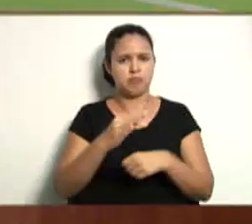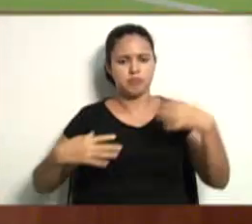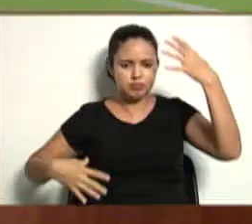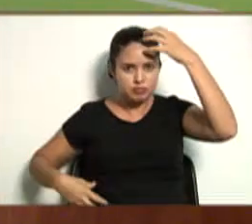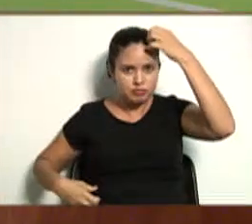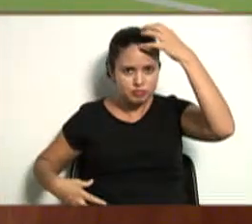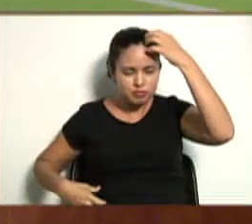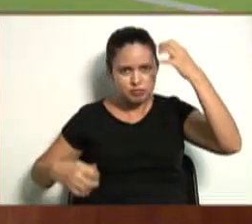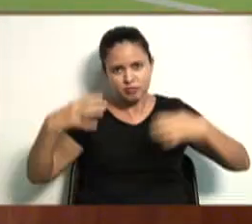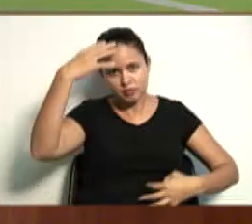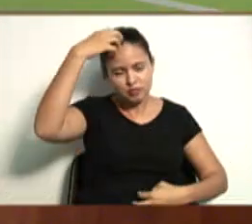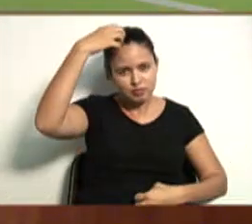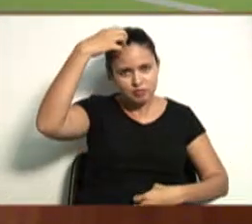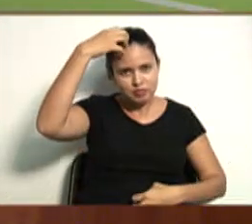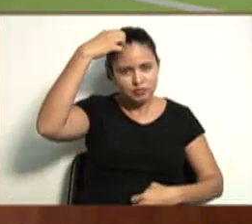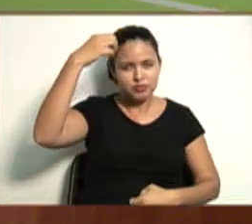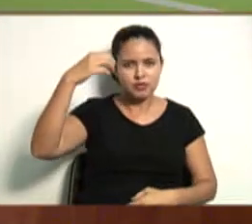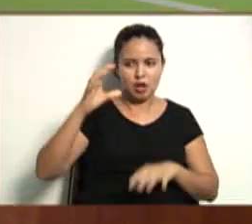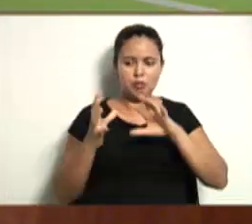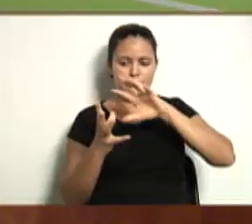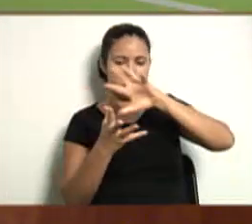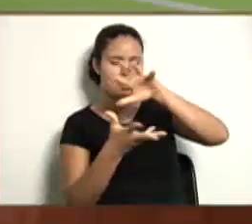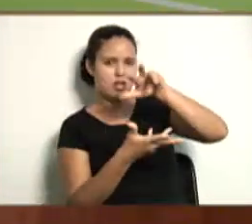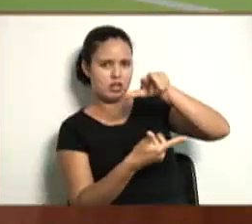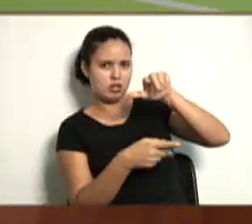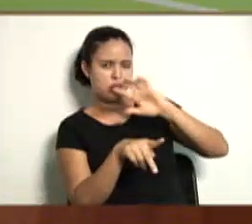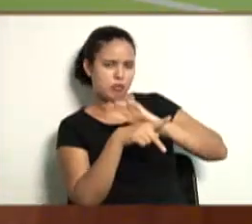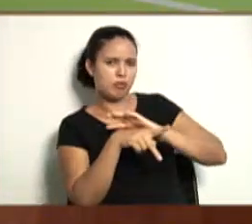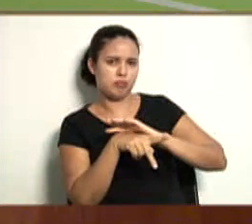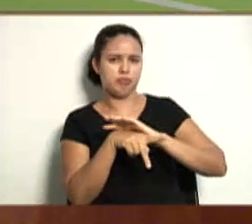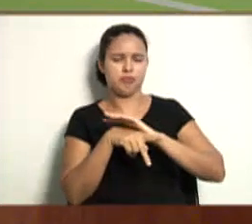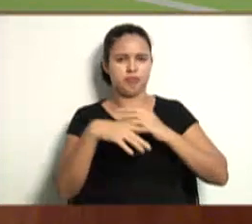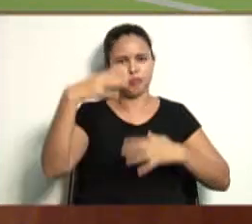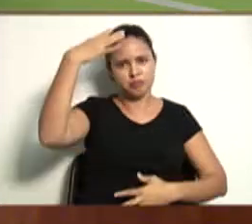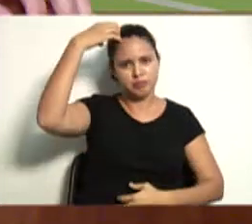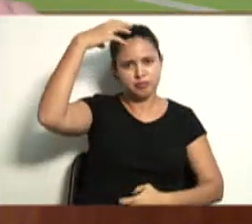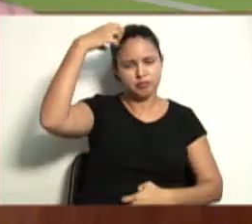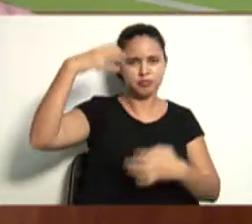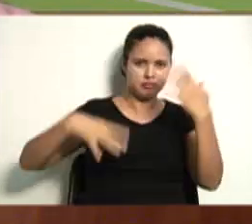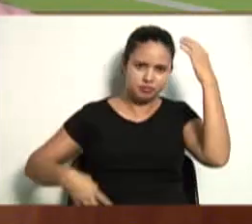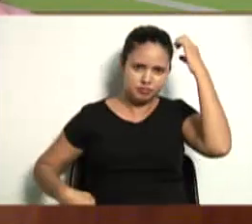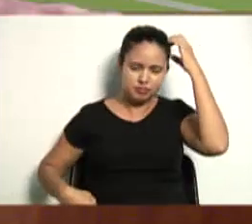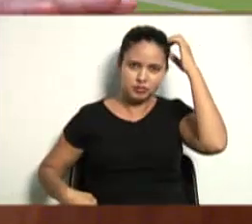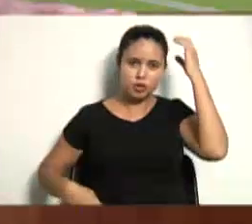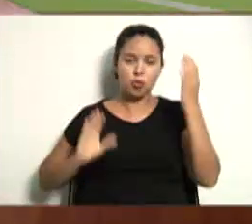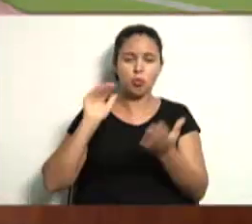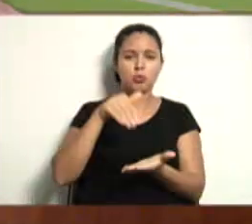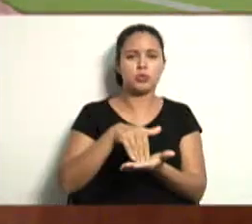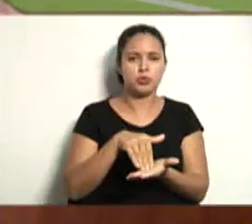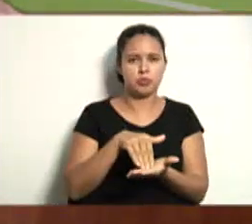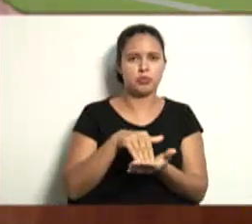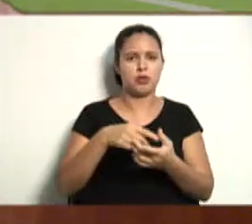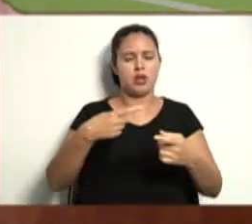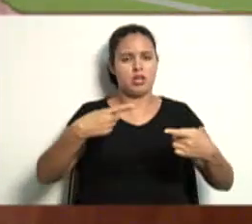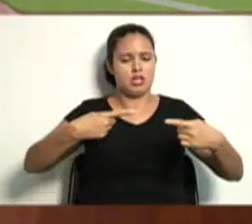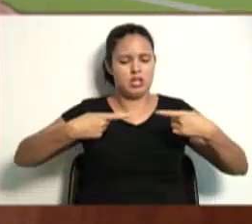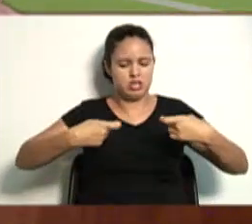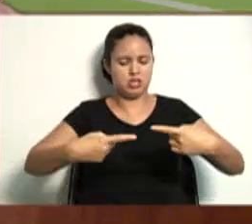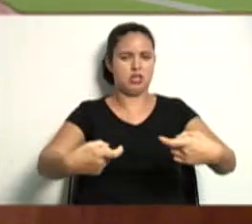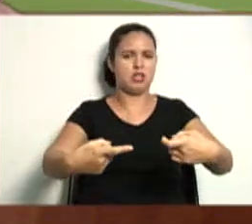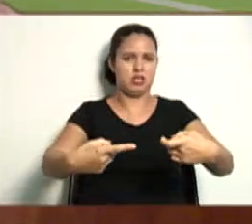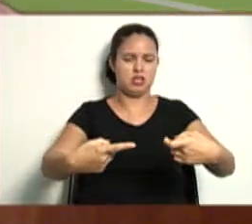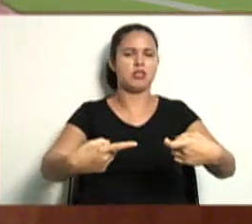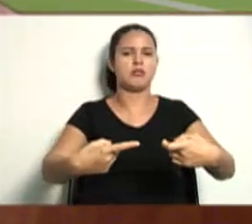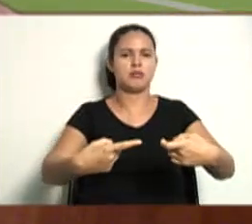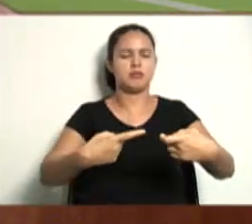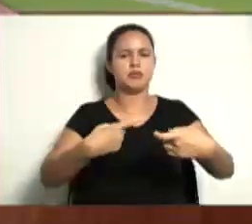O filme do macaco lá, O Planeta dos Macacos, isso mesmo. O último que está sendo lançado é A Guerra, Planeta dos Macacos, :